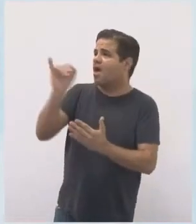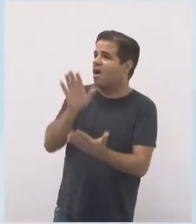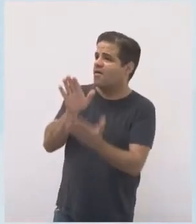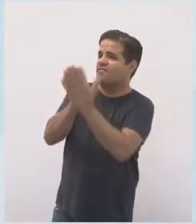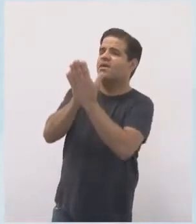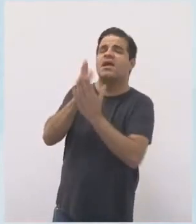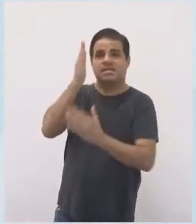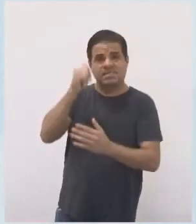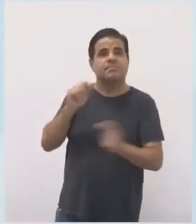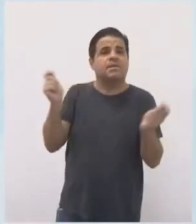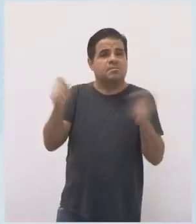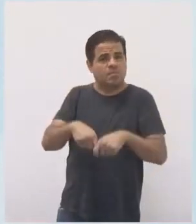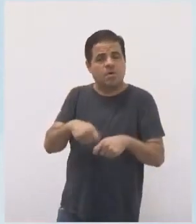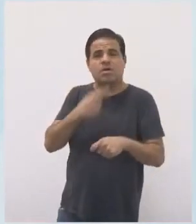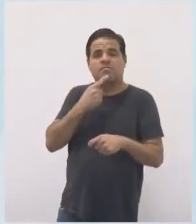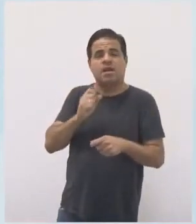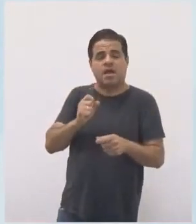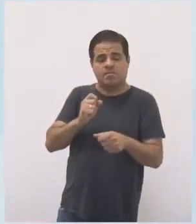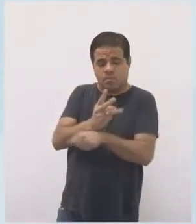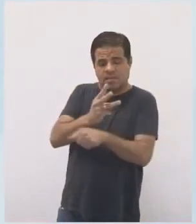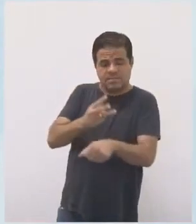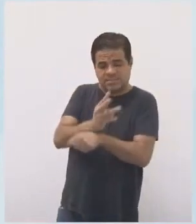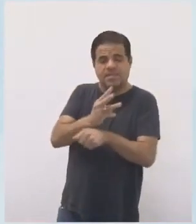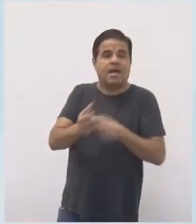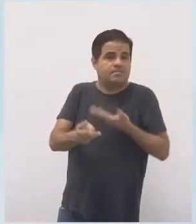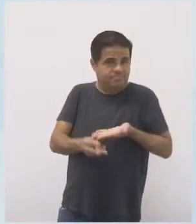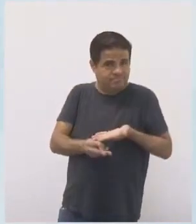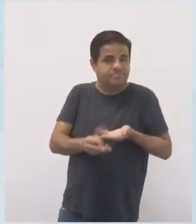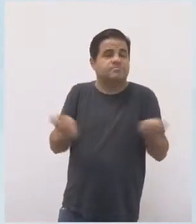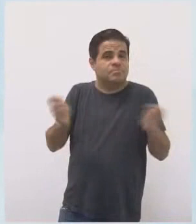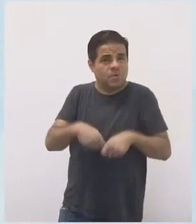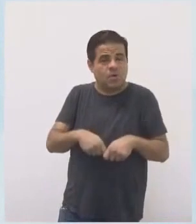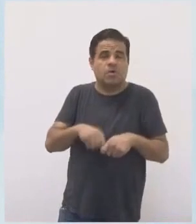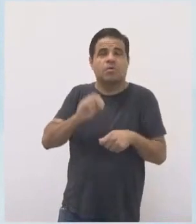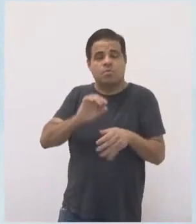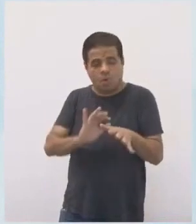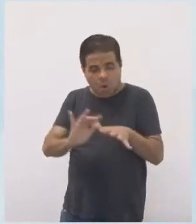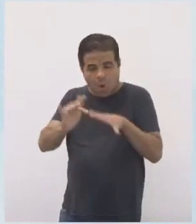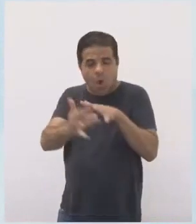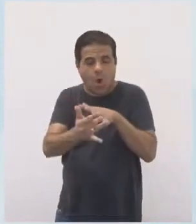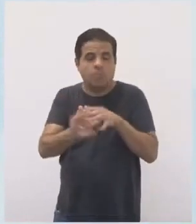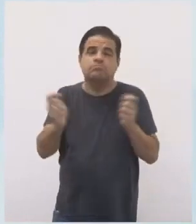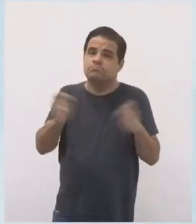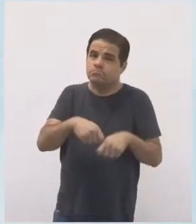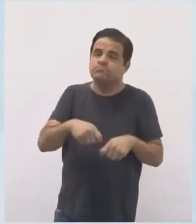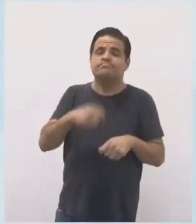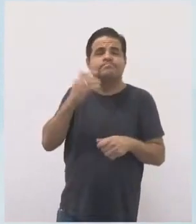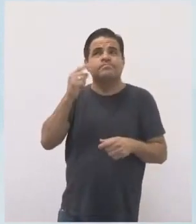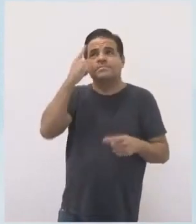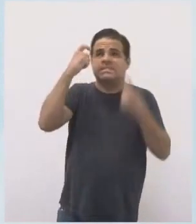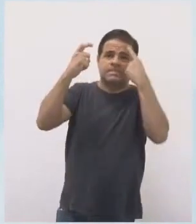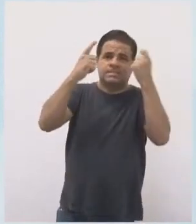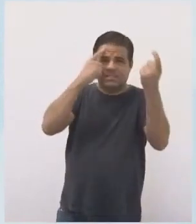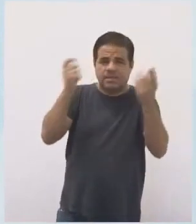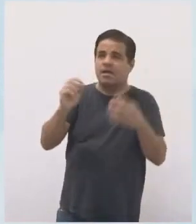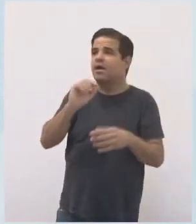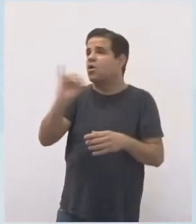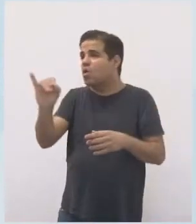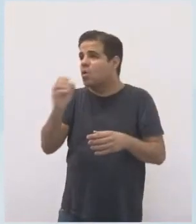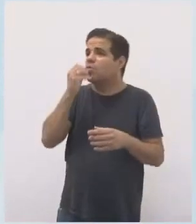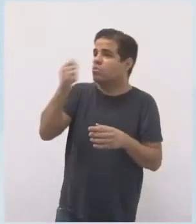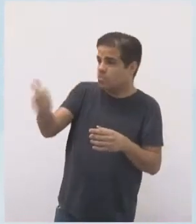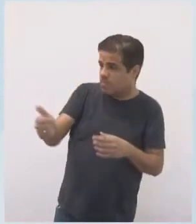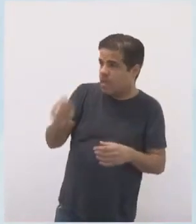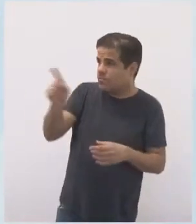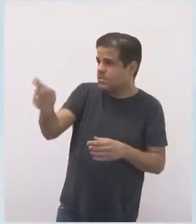ele saber que pode fazer isso pelo WhatsApp ou pela rede social facilita, né? Então a ideia é dar um oi, como é que você